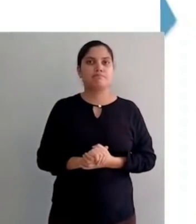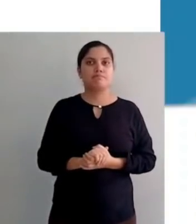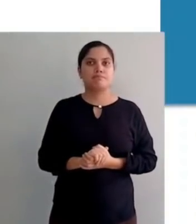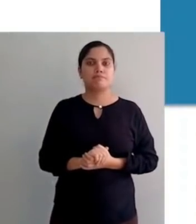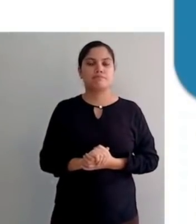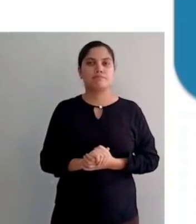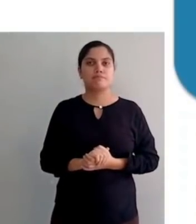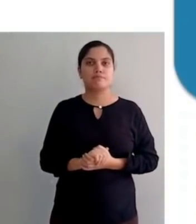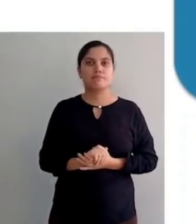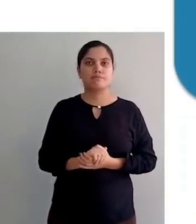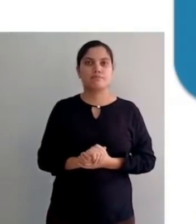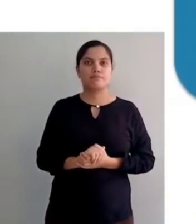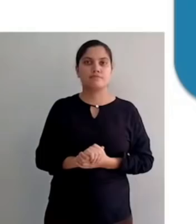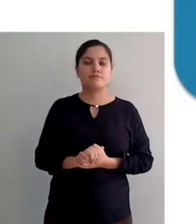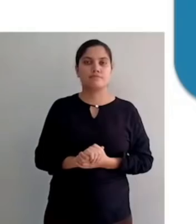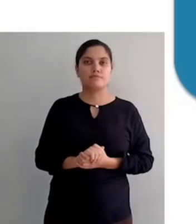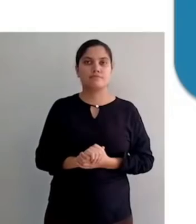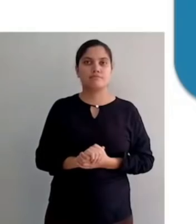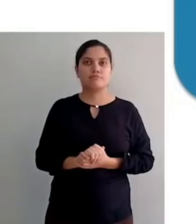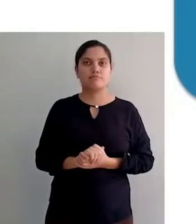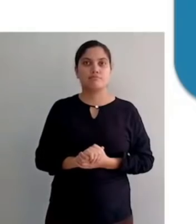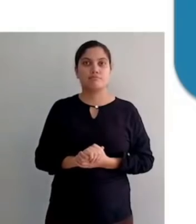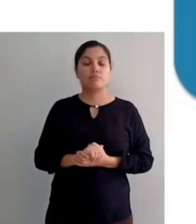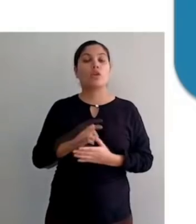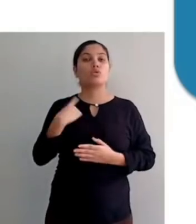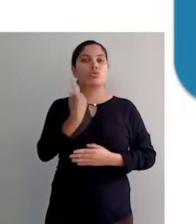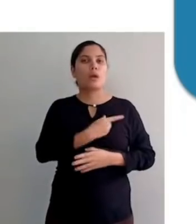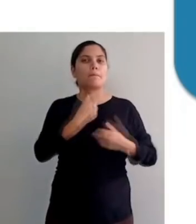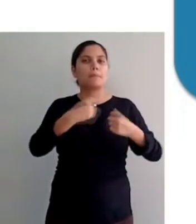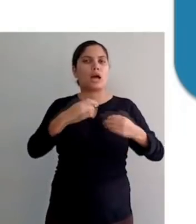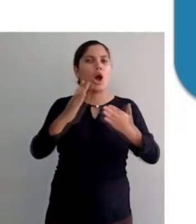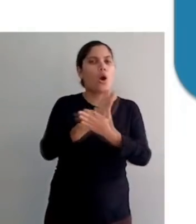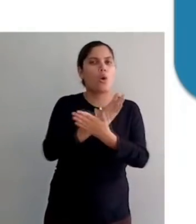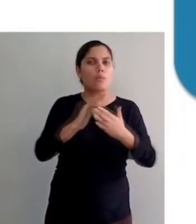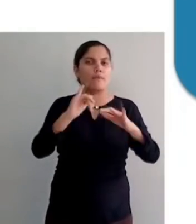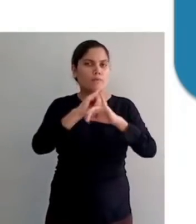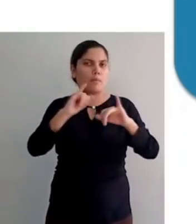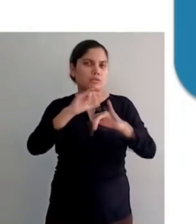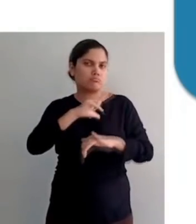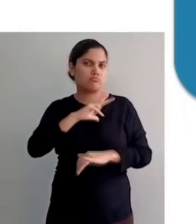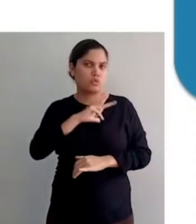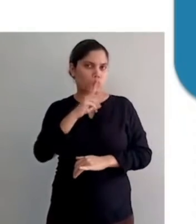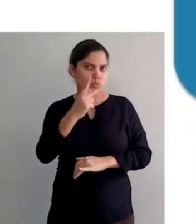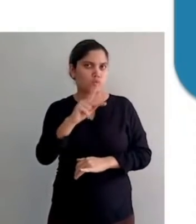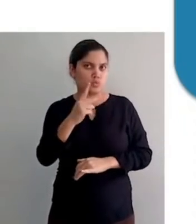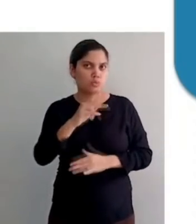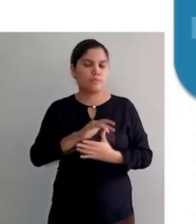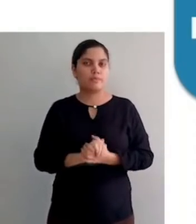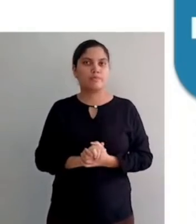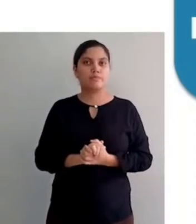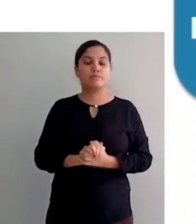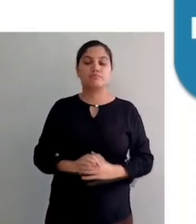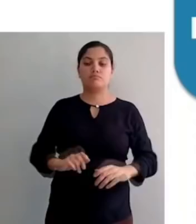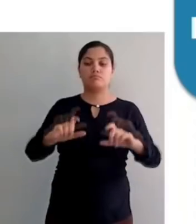vocês, que Deus abençoe. Vou ficando por aqui, um forte abraço, fique com Deus, até o próximo